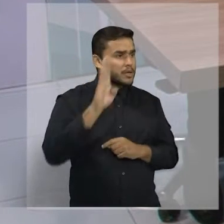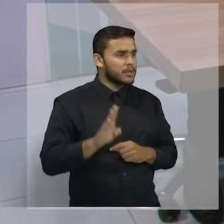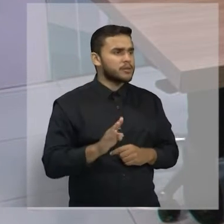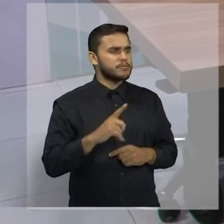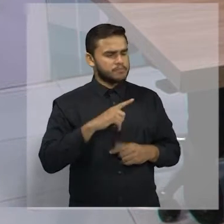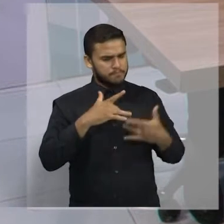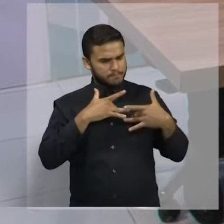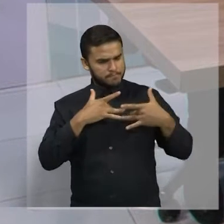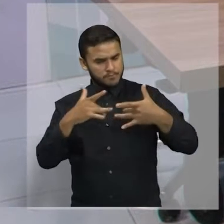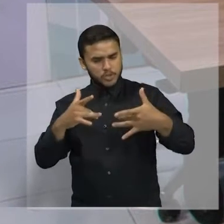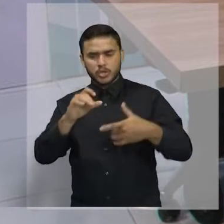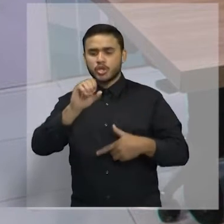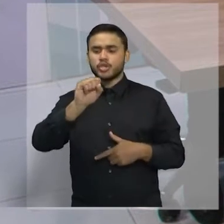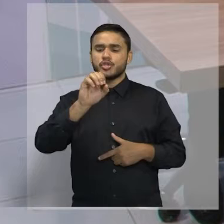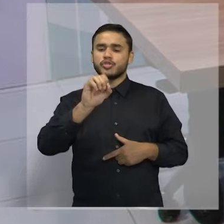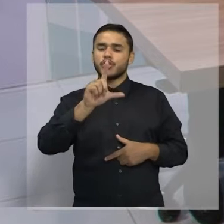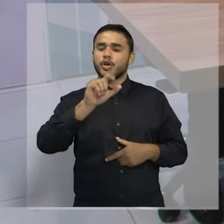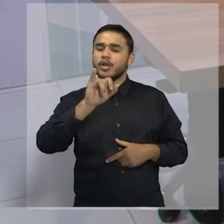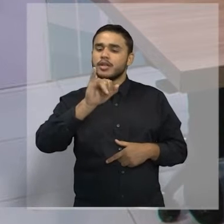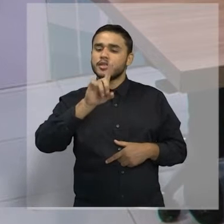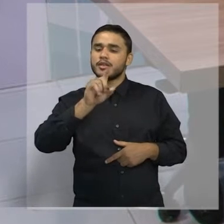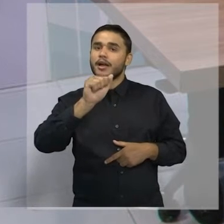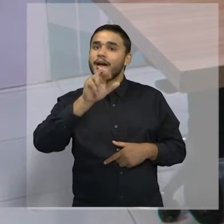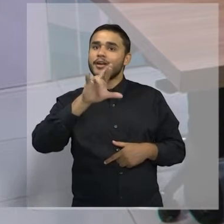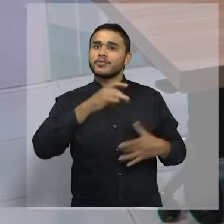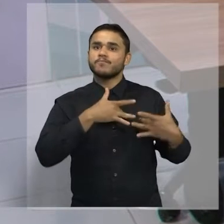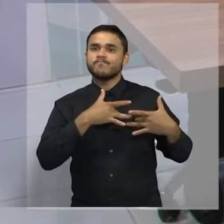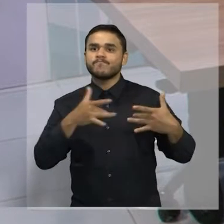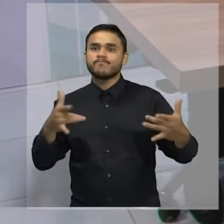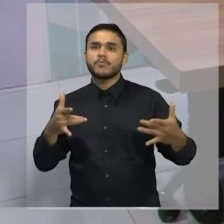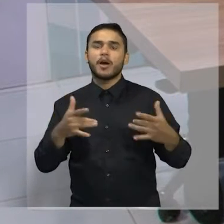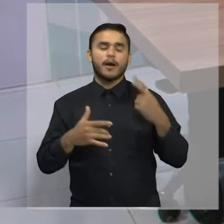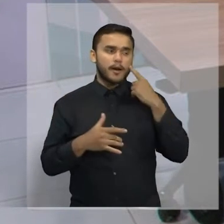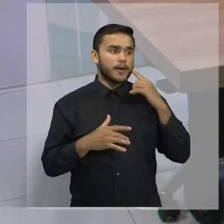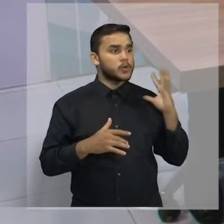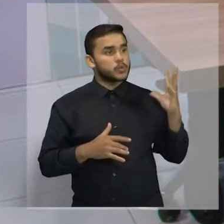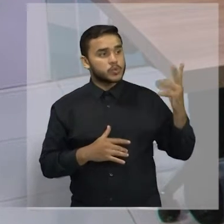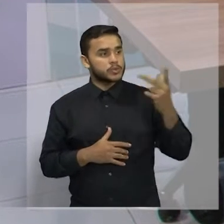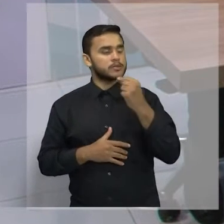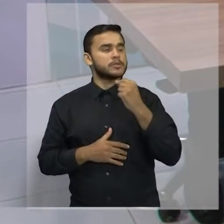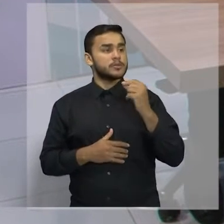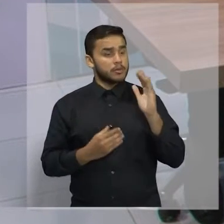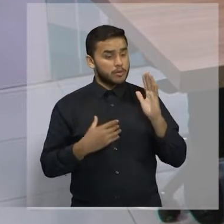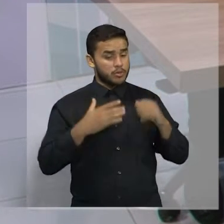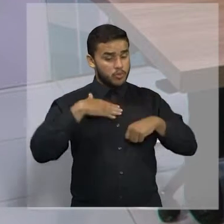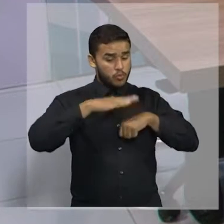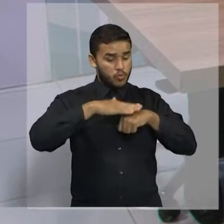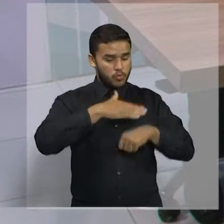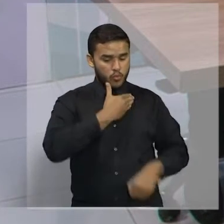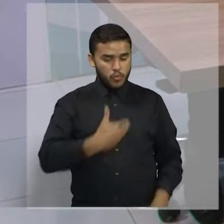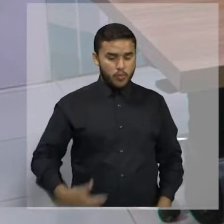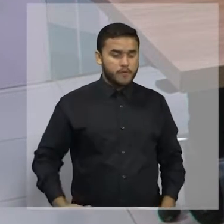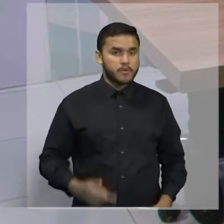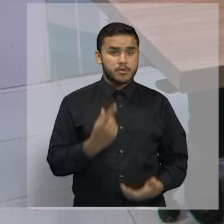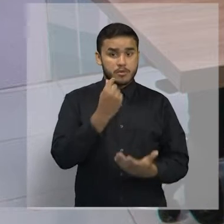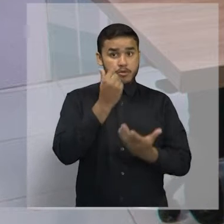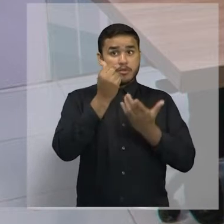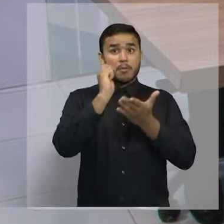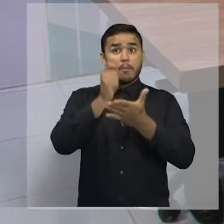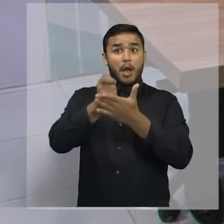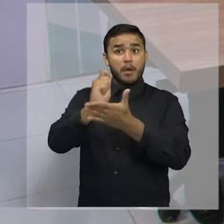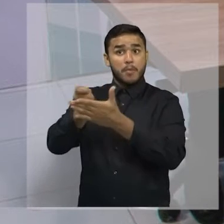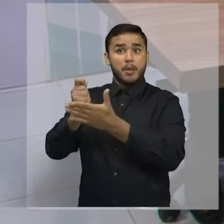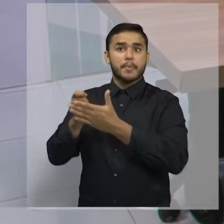a solidariedade, então eu tenho que colocar isso explicitamente no Tesouro. Ó, Tesouro, olha, sociedade brasileira, nós